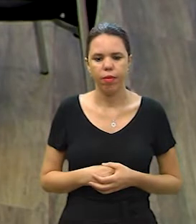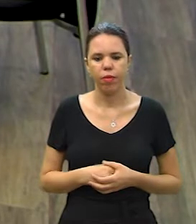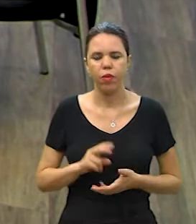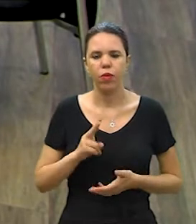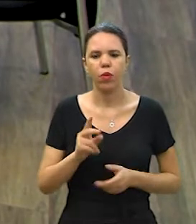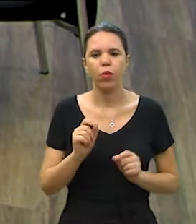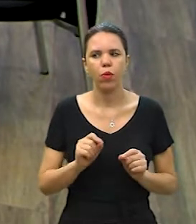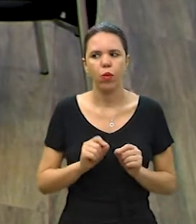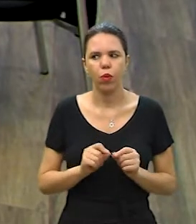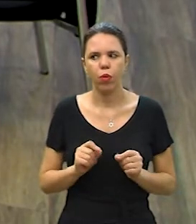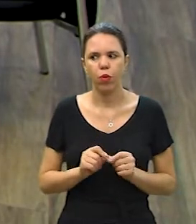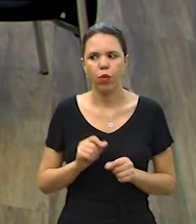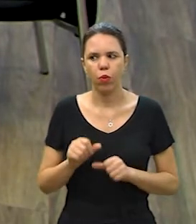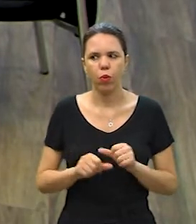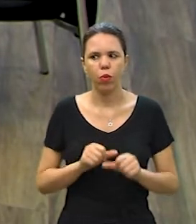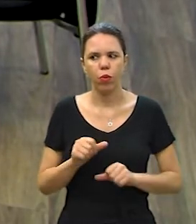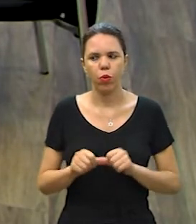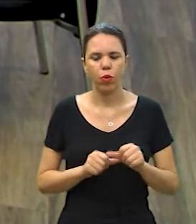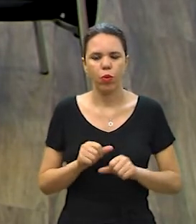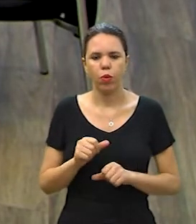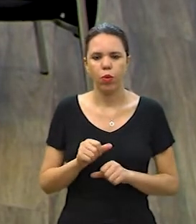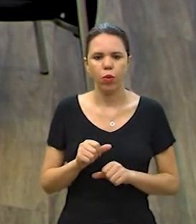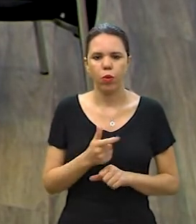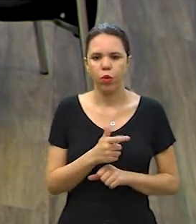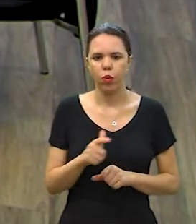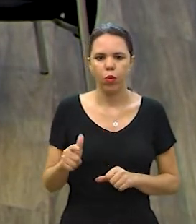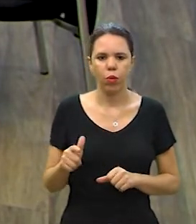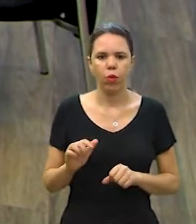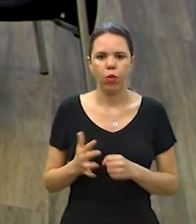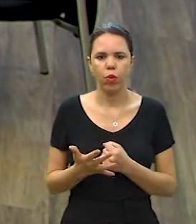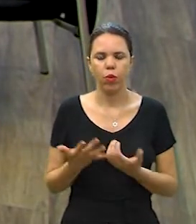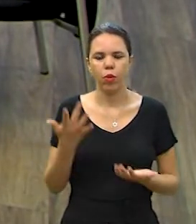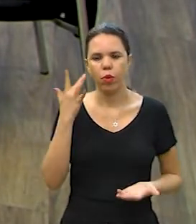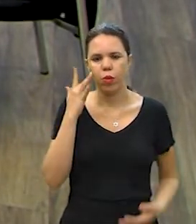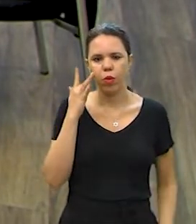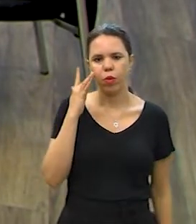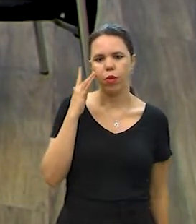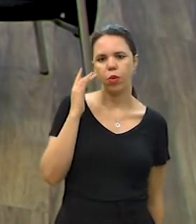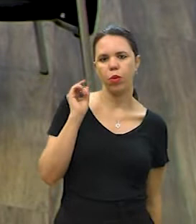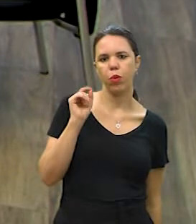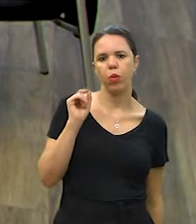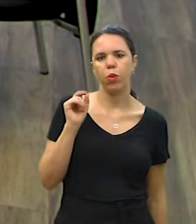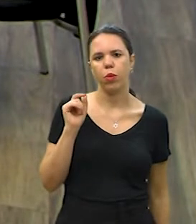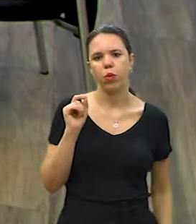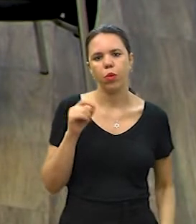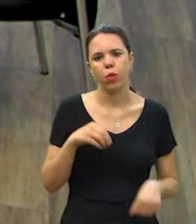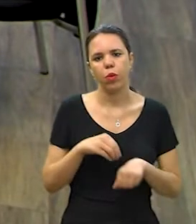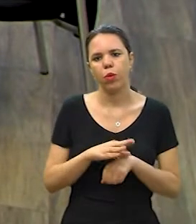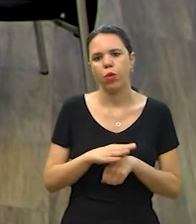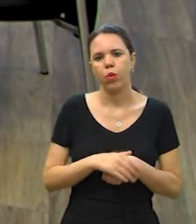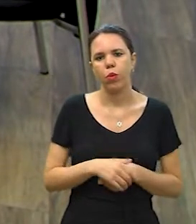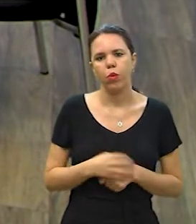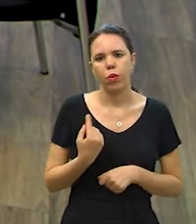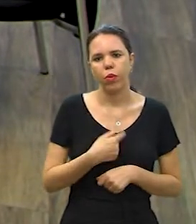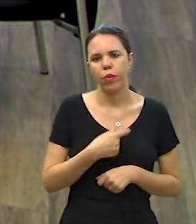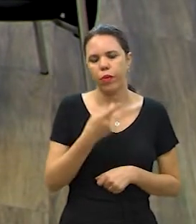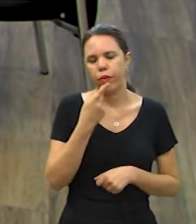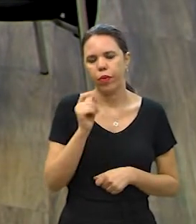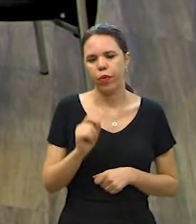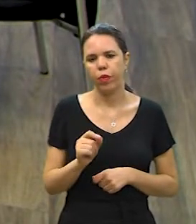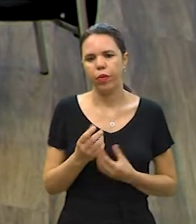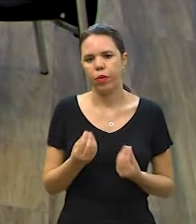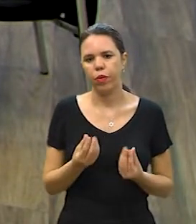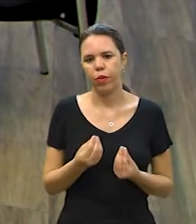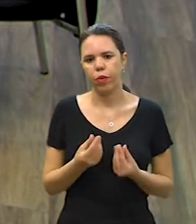permanecer e o que deve mudar para um cenário sem pandemia? Não, eu acho que trouxe, como nós já dissemos,